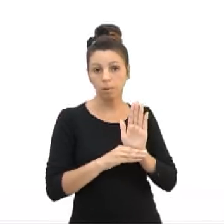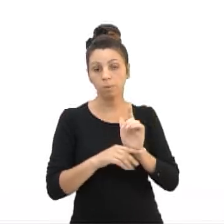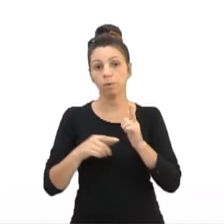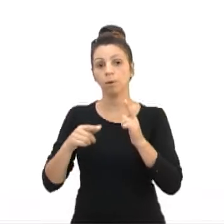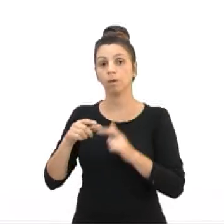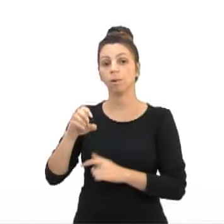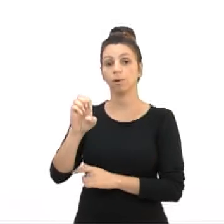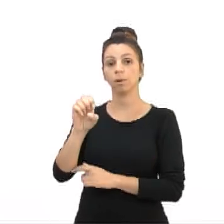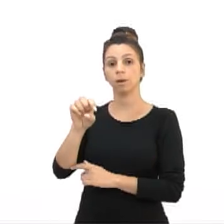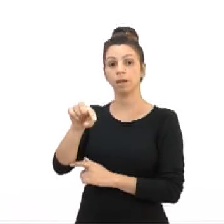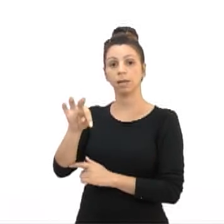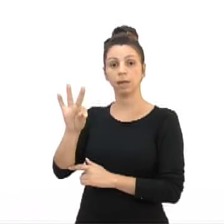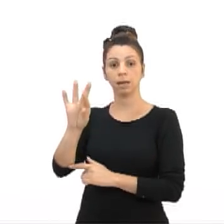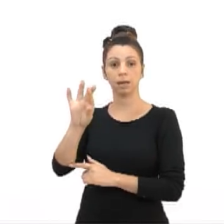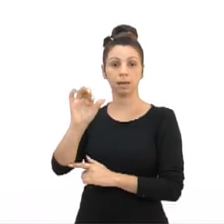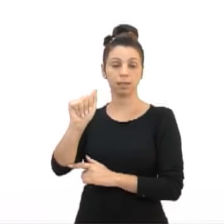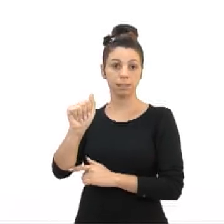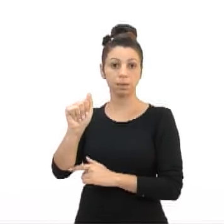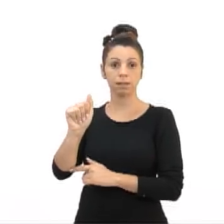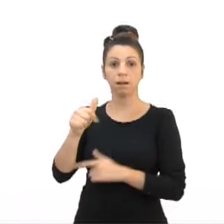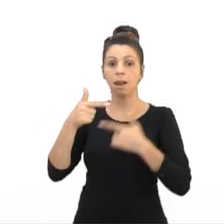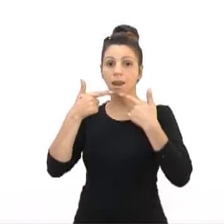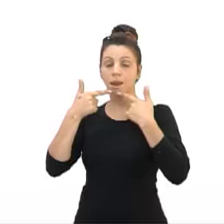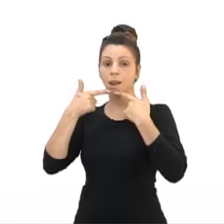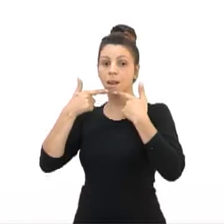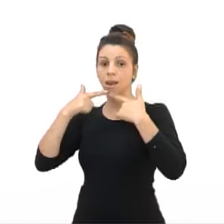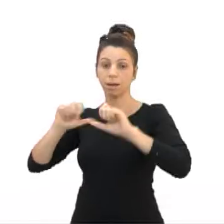O que são os elementos extralinguísticos? Lembram que